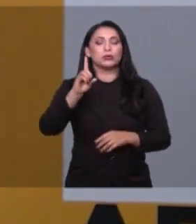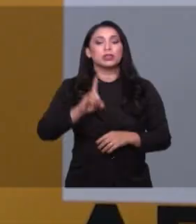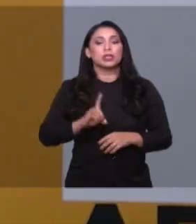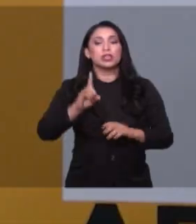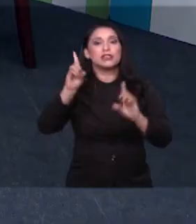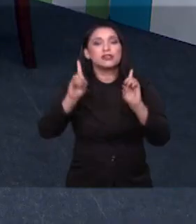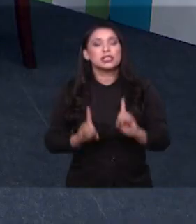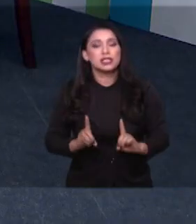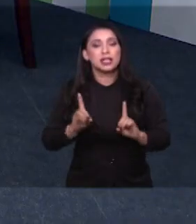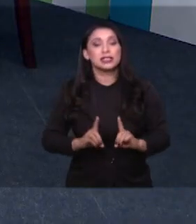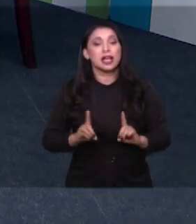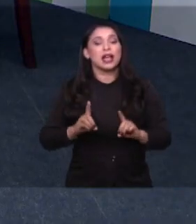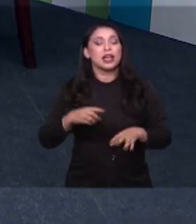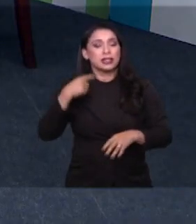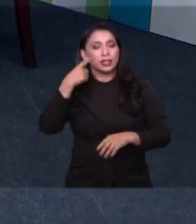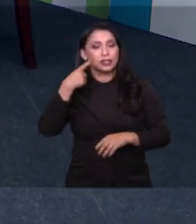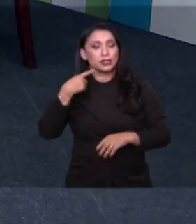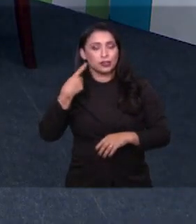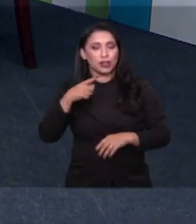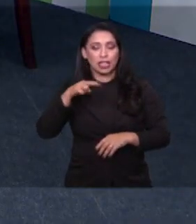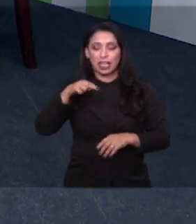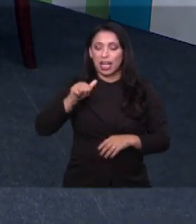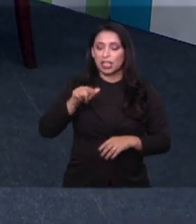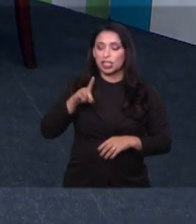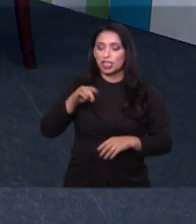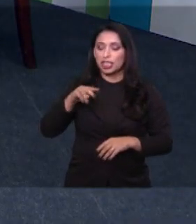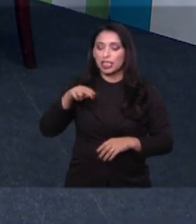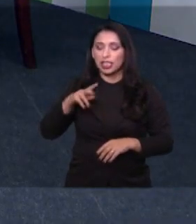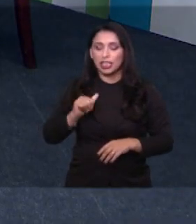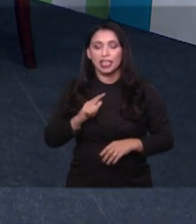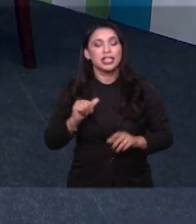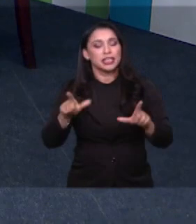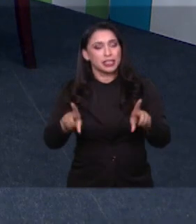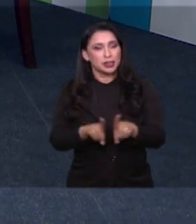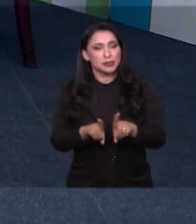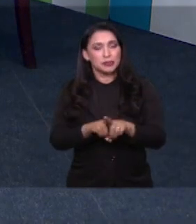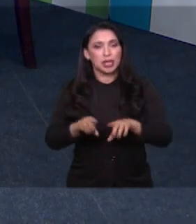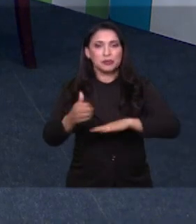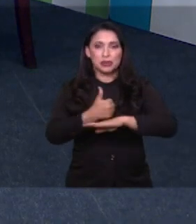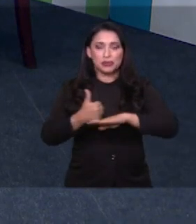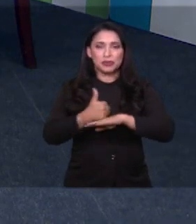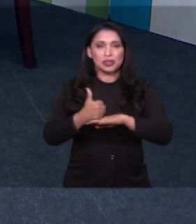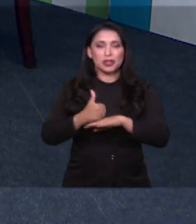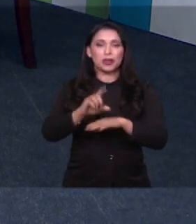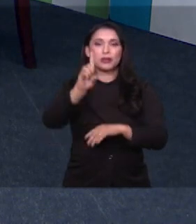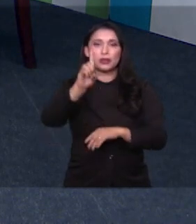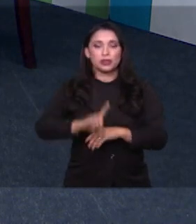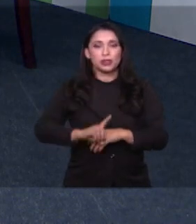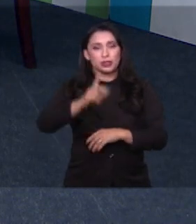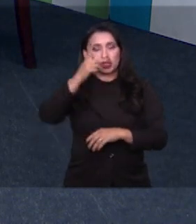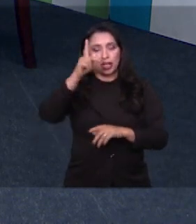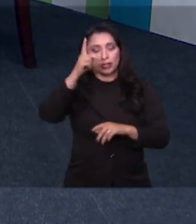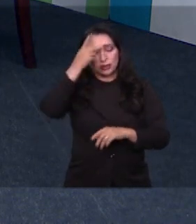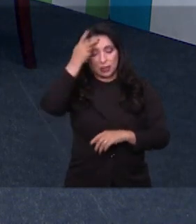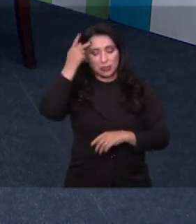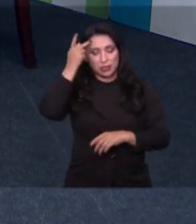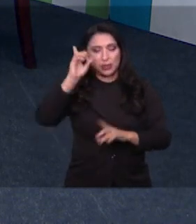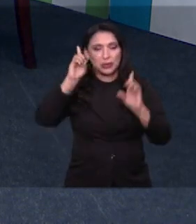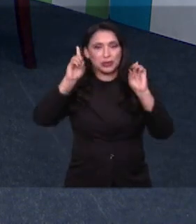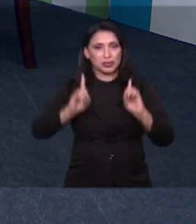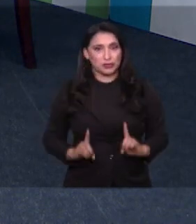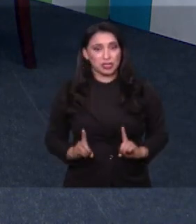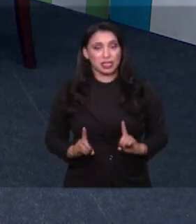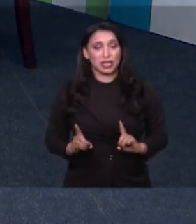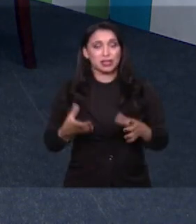atua em direito da pessoa com deficiência. Muito obrigada pela participação de vocês aqui no nosso programa. E para começar, Nadine, eu queria que